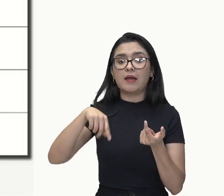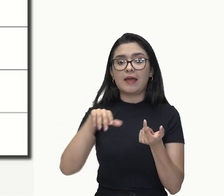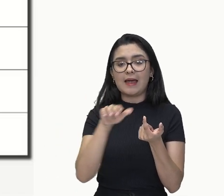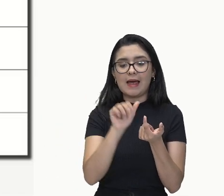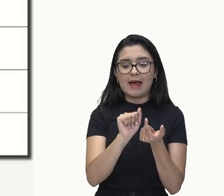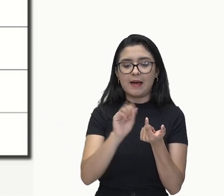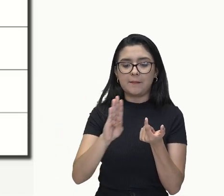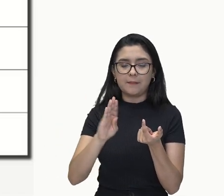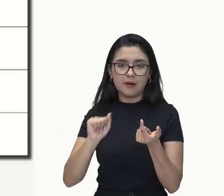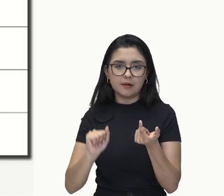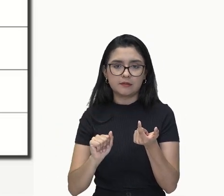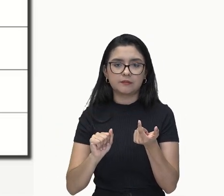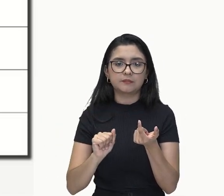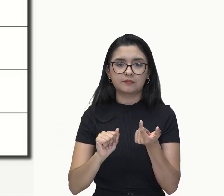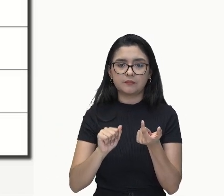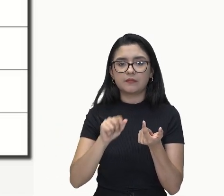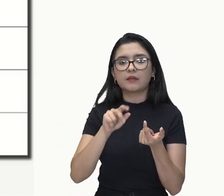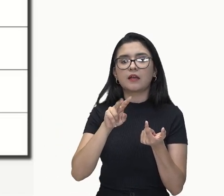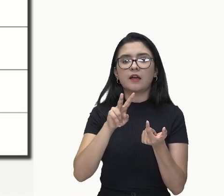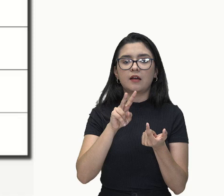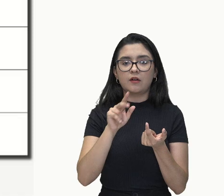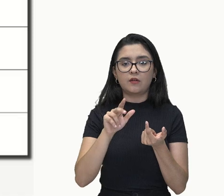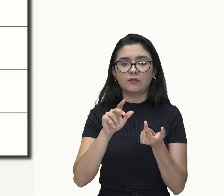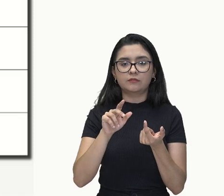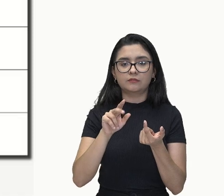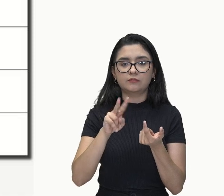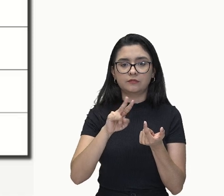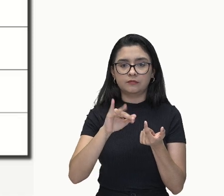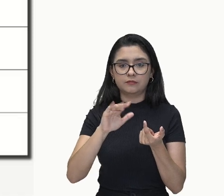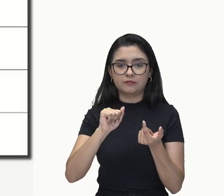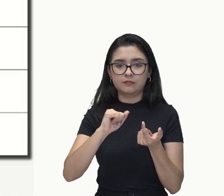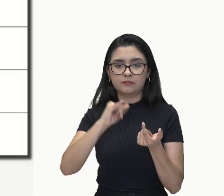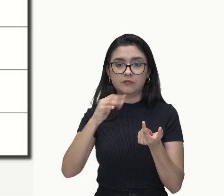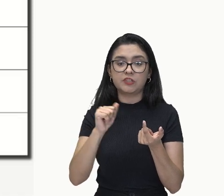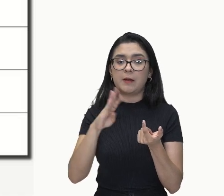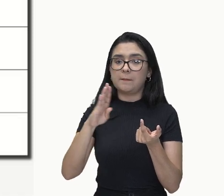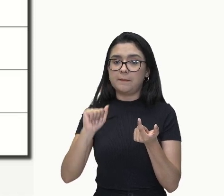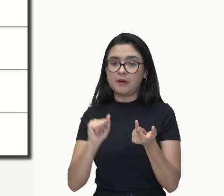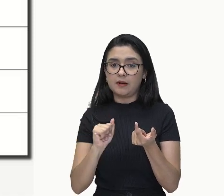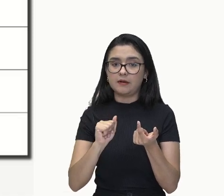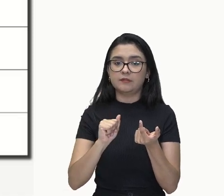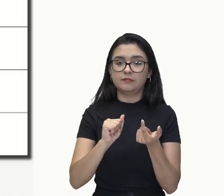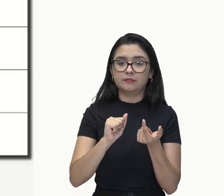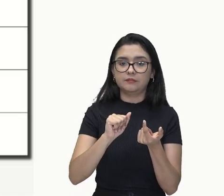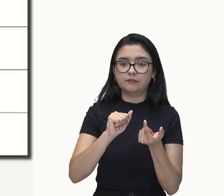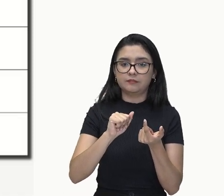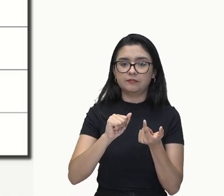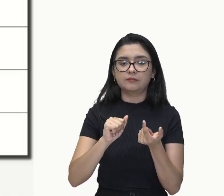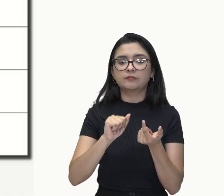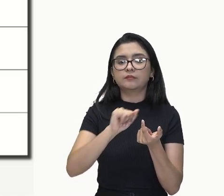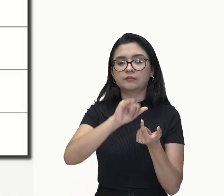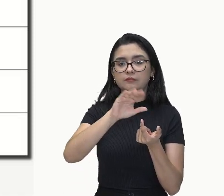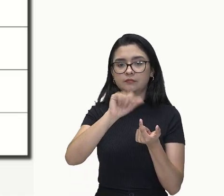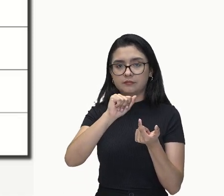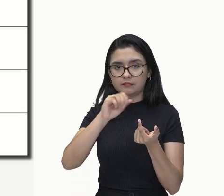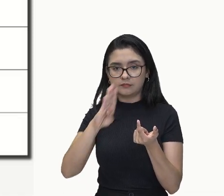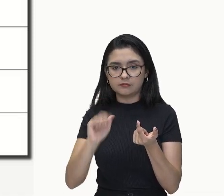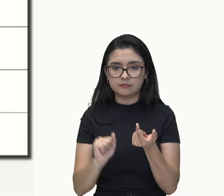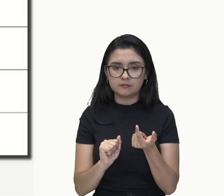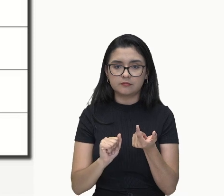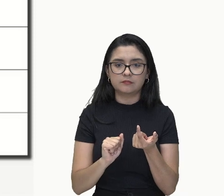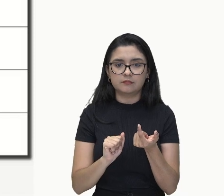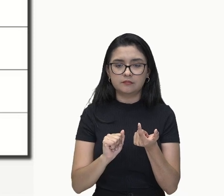aba. Então, eu viajava no espanhol, yo viajaba, tu viajabas,